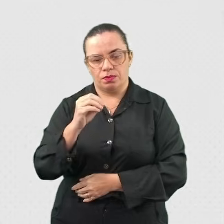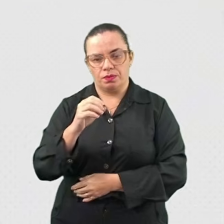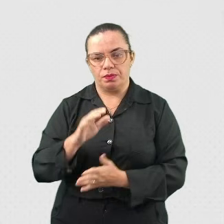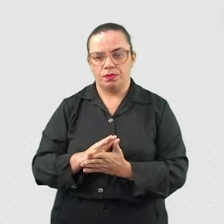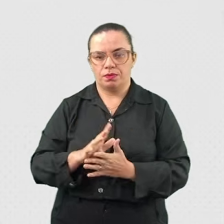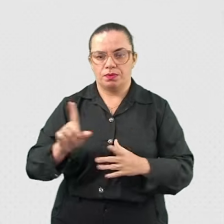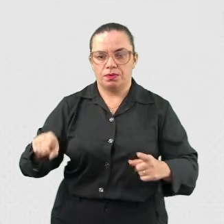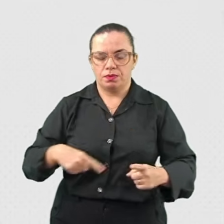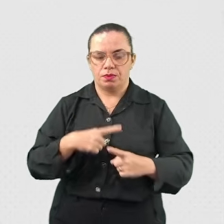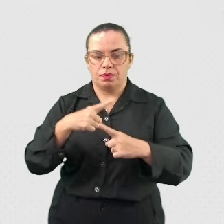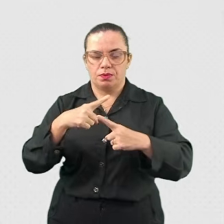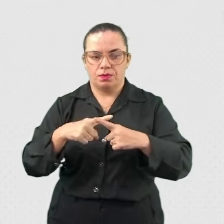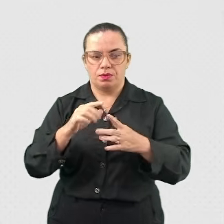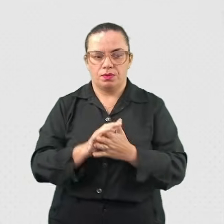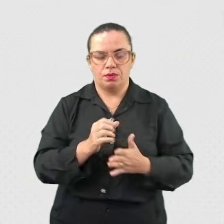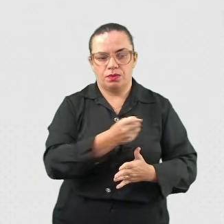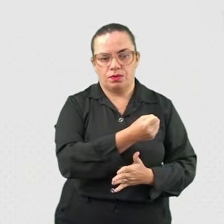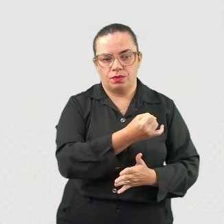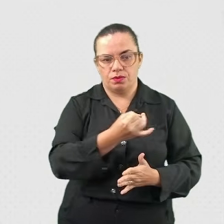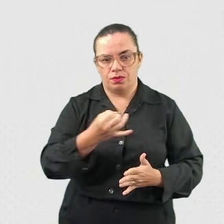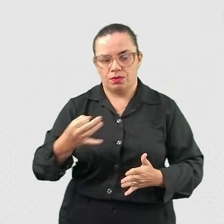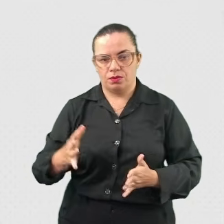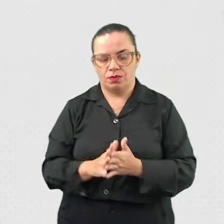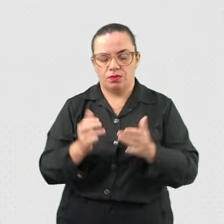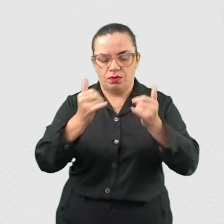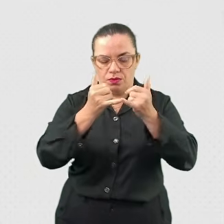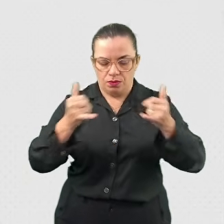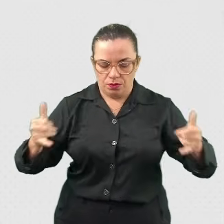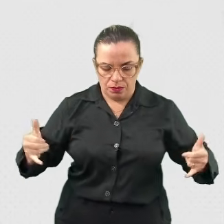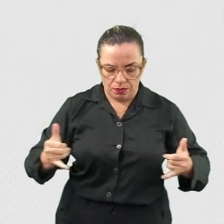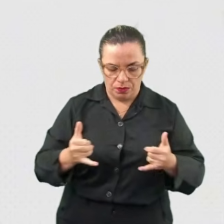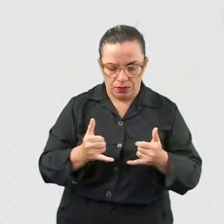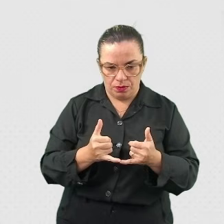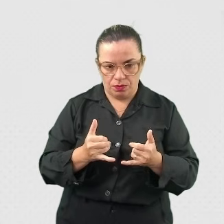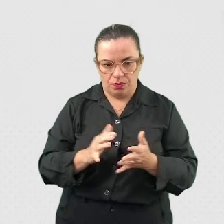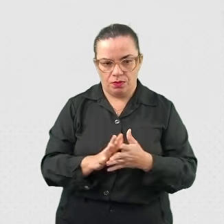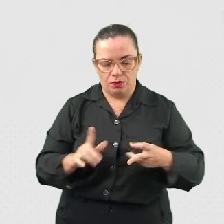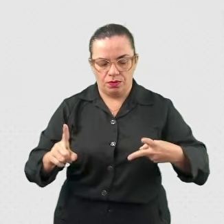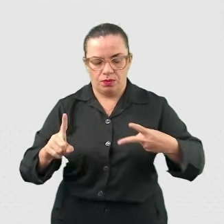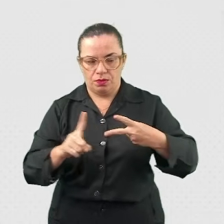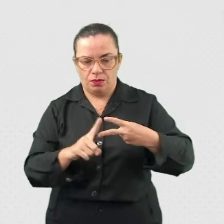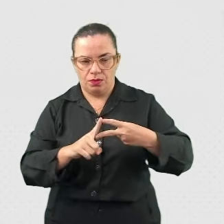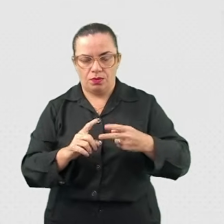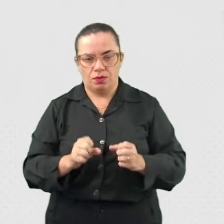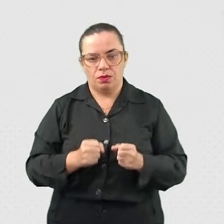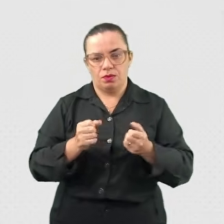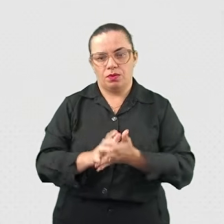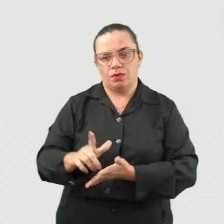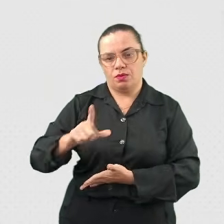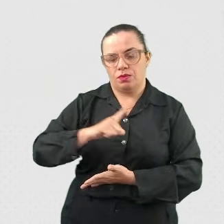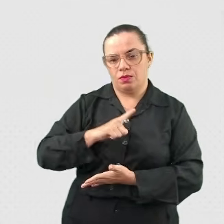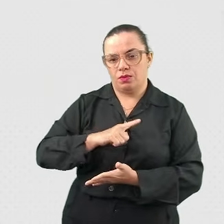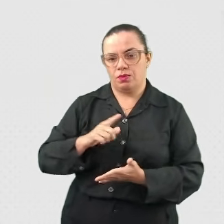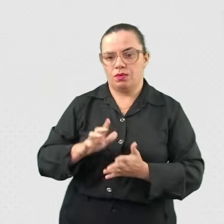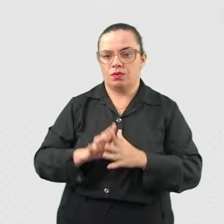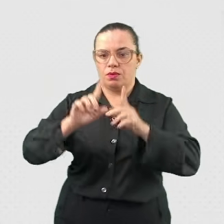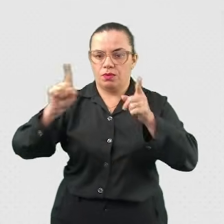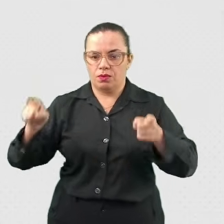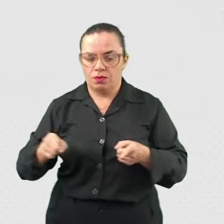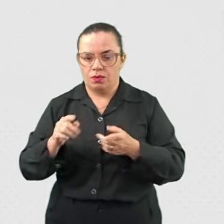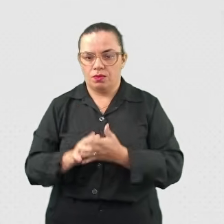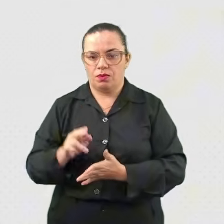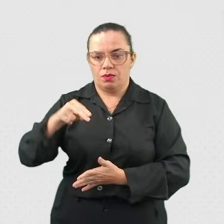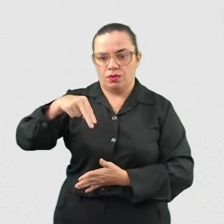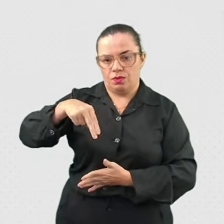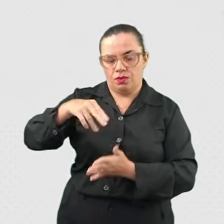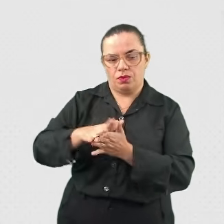multiplicado pela quantidade de triângulos que o polígono pode formar. No caso, vai ser n menos